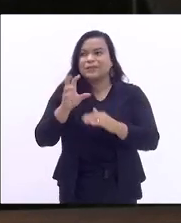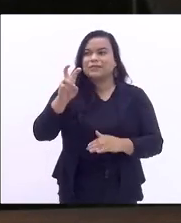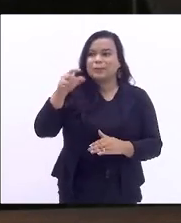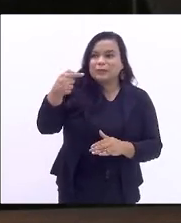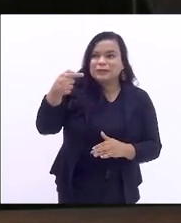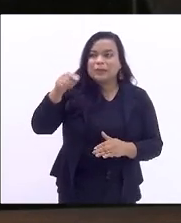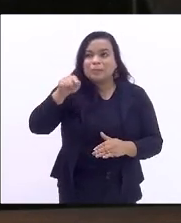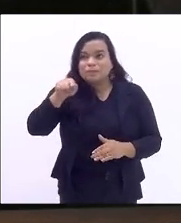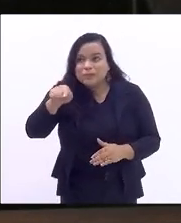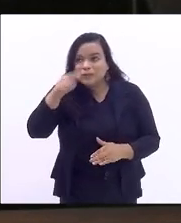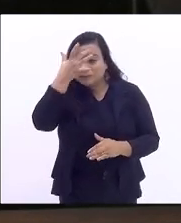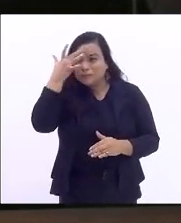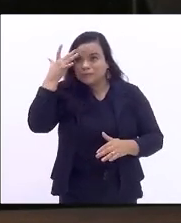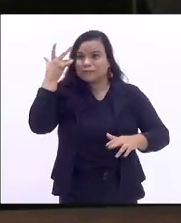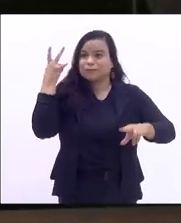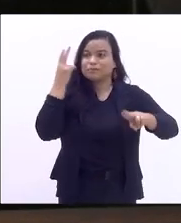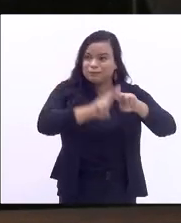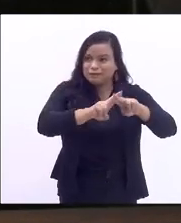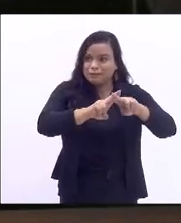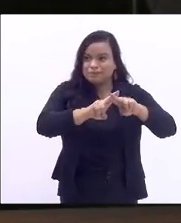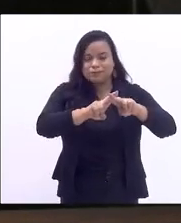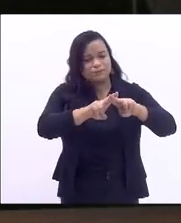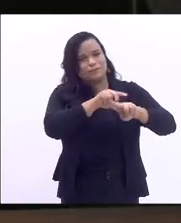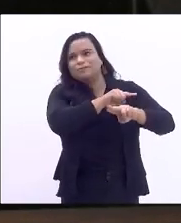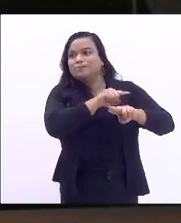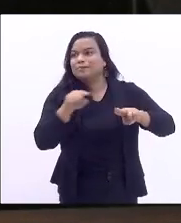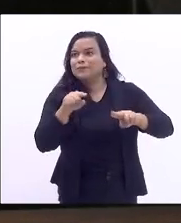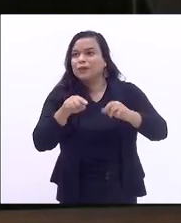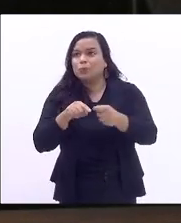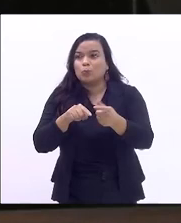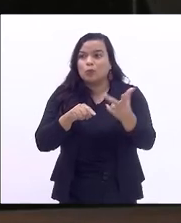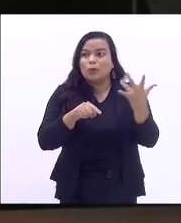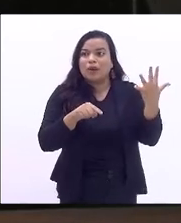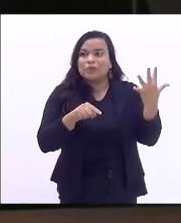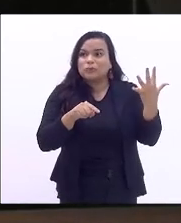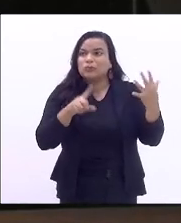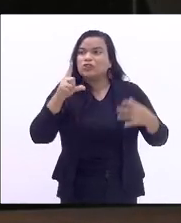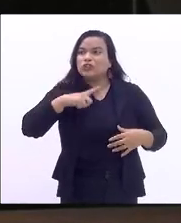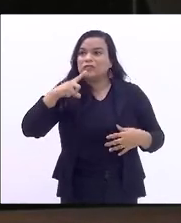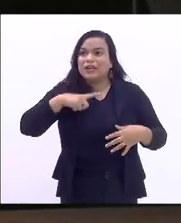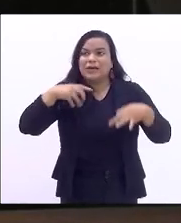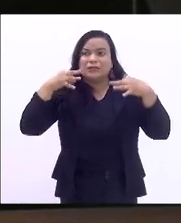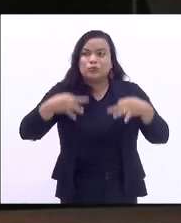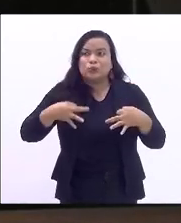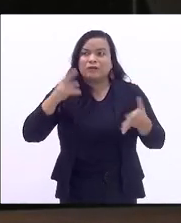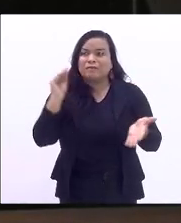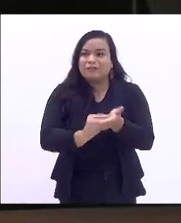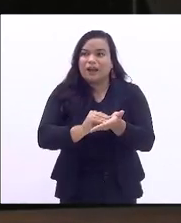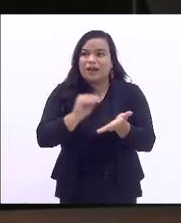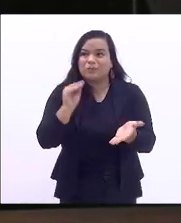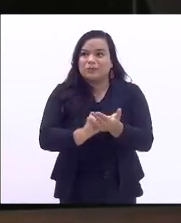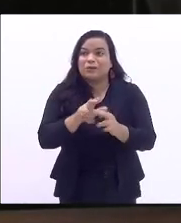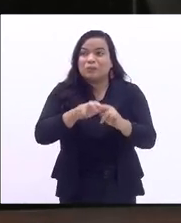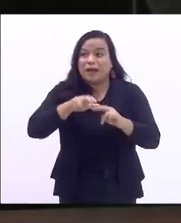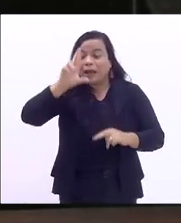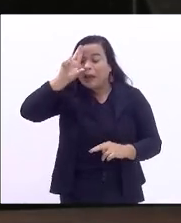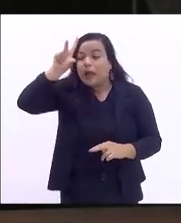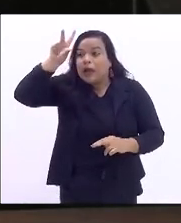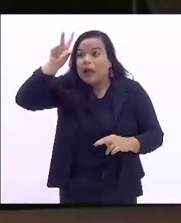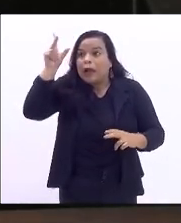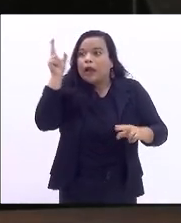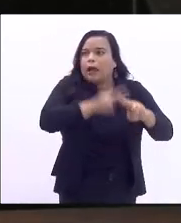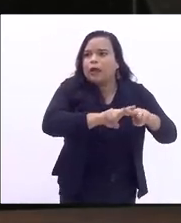57 mil Quantos foram presos de forma injusta por um erro